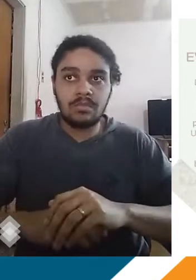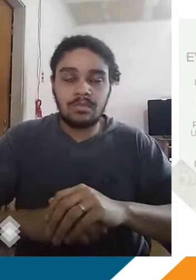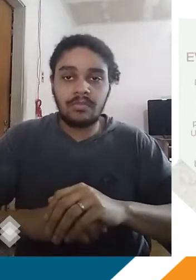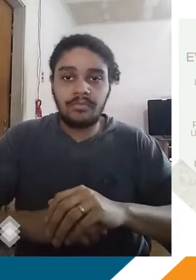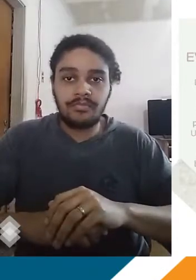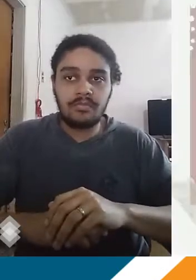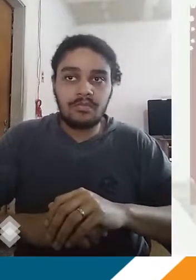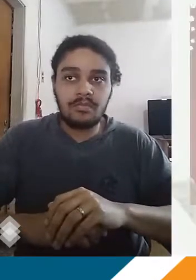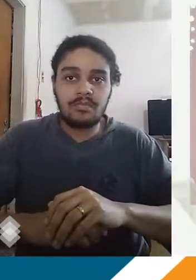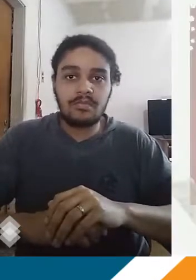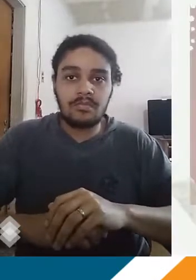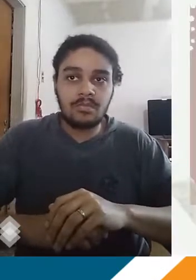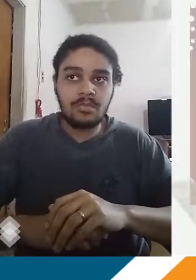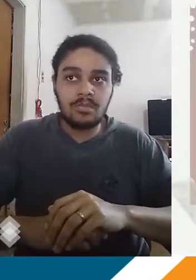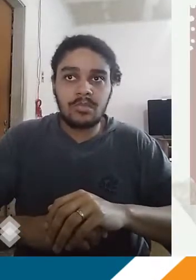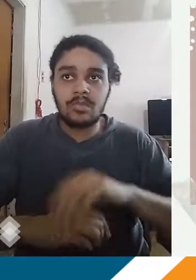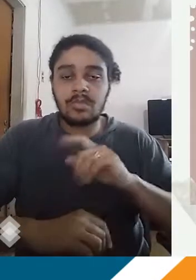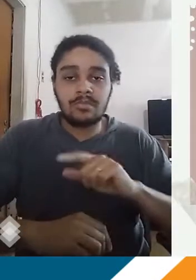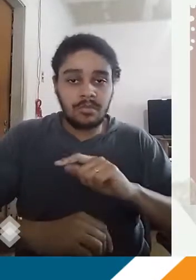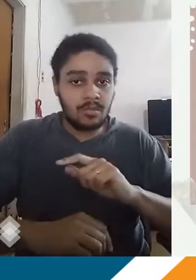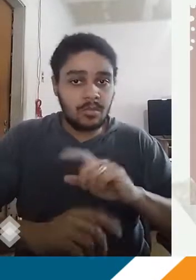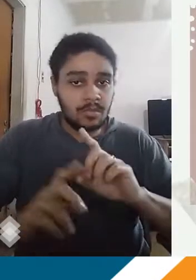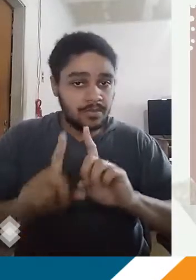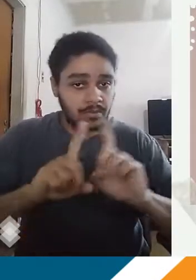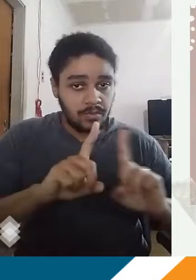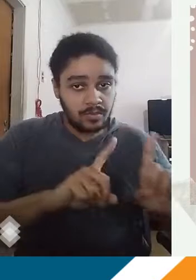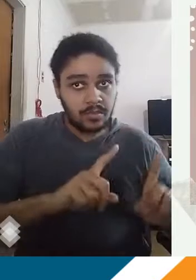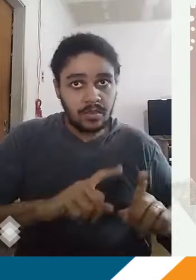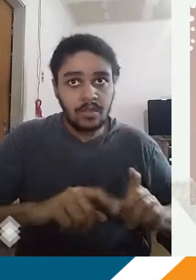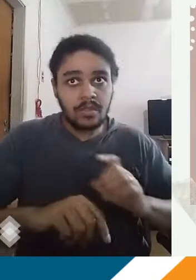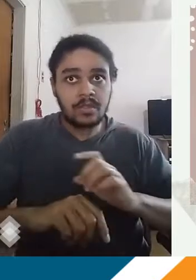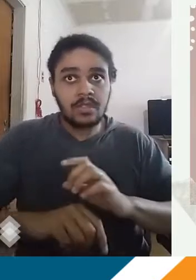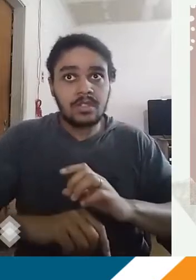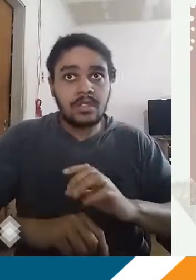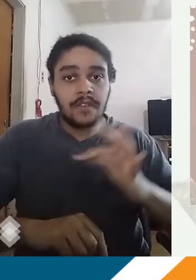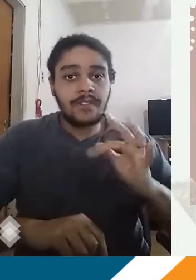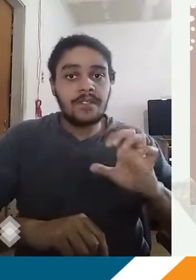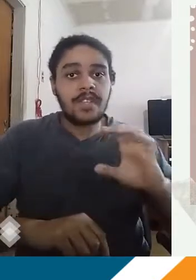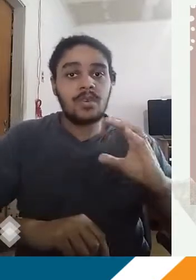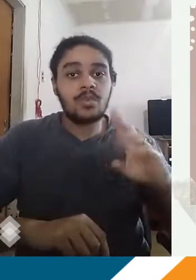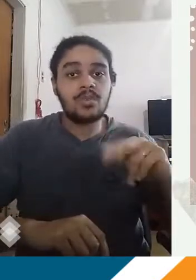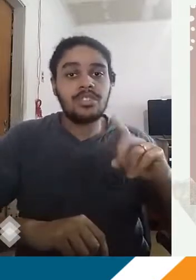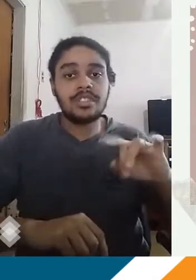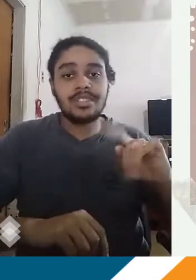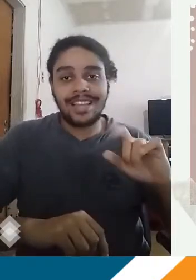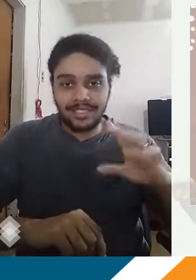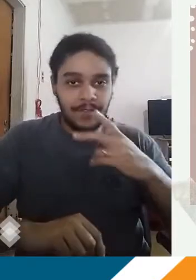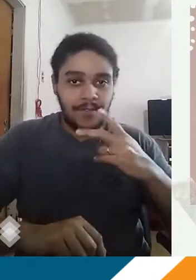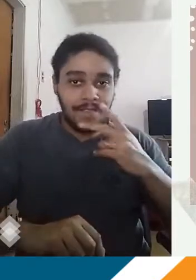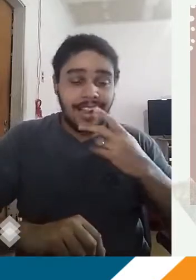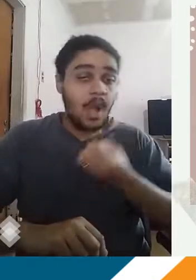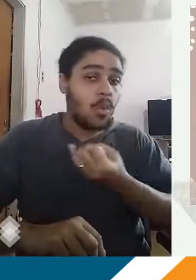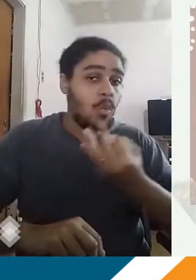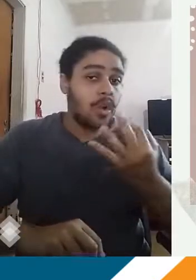e Indonésia. A taxa de fecundidade é um índice de essencial importância nos estudos demográficos.